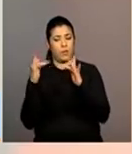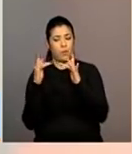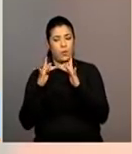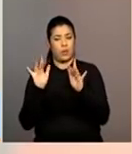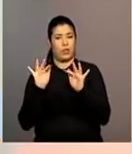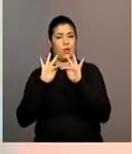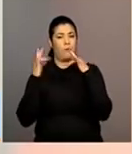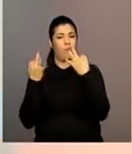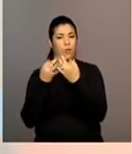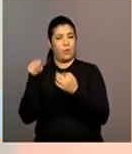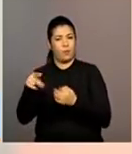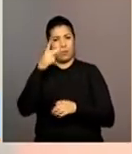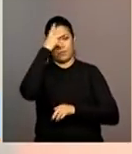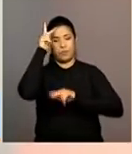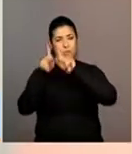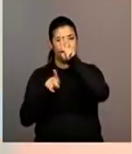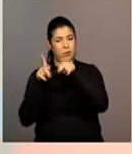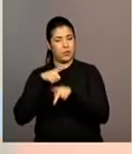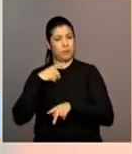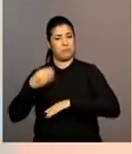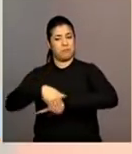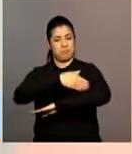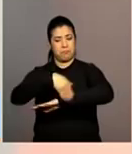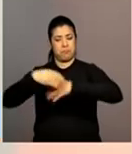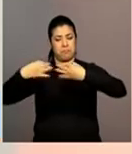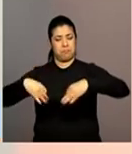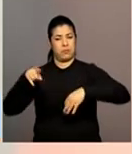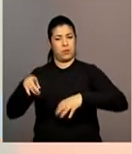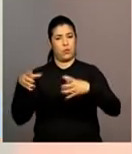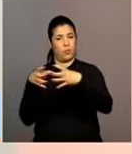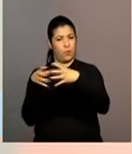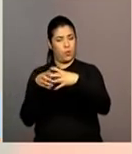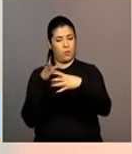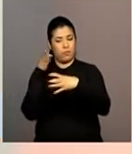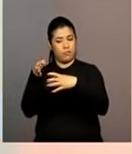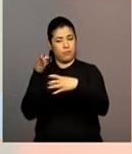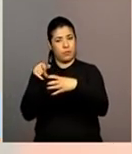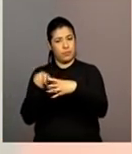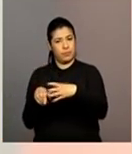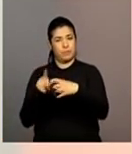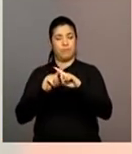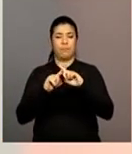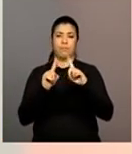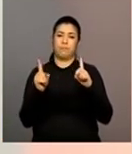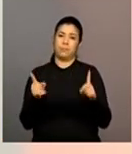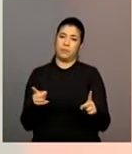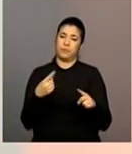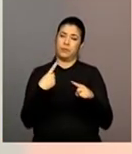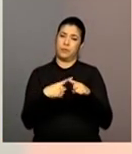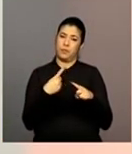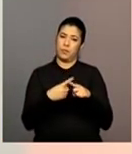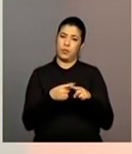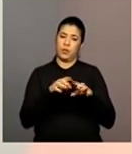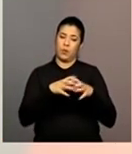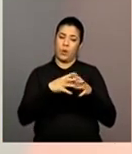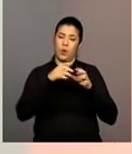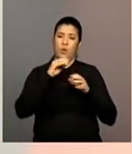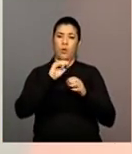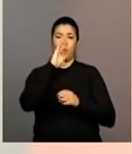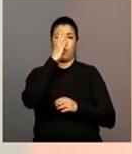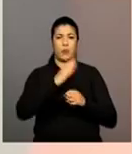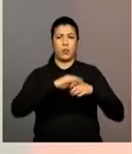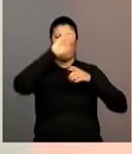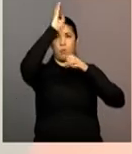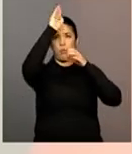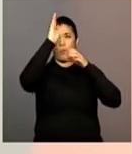constitui aquele território Vivo que a a a comunidade tem um vínculo no entanto pela dimensão territorial do Brasil